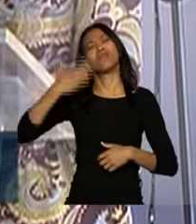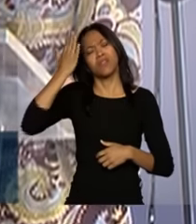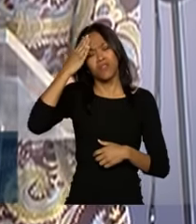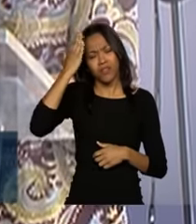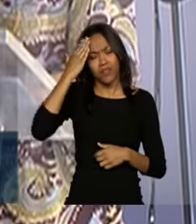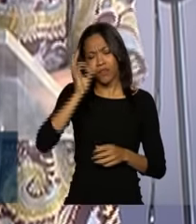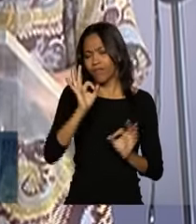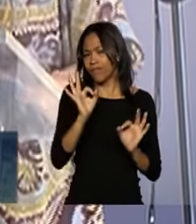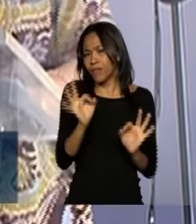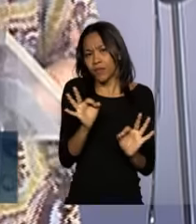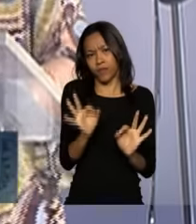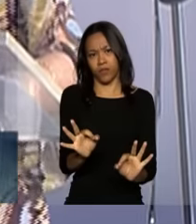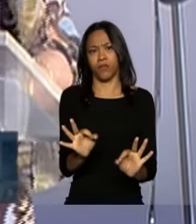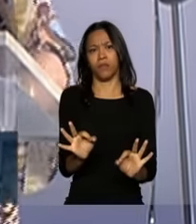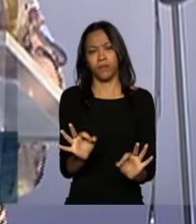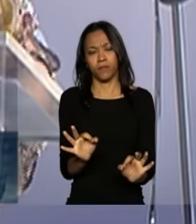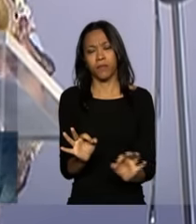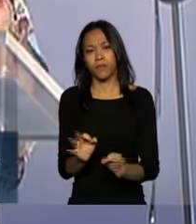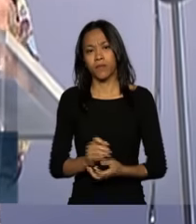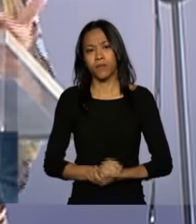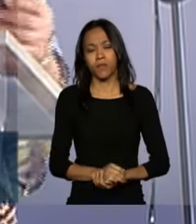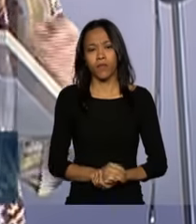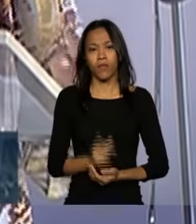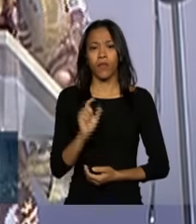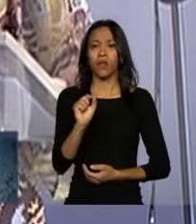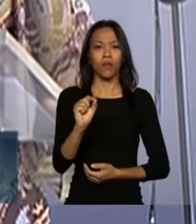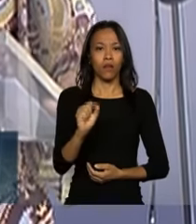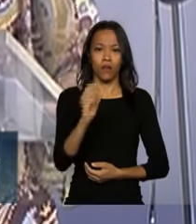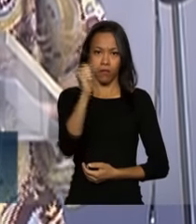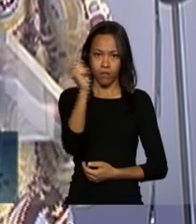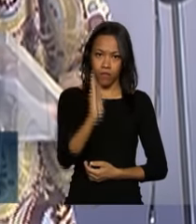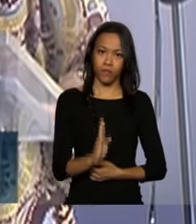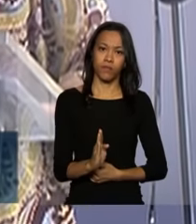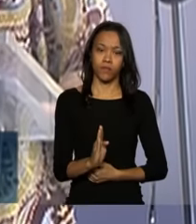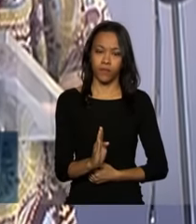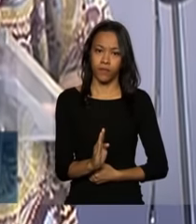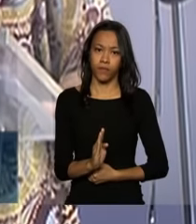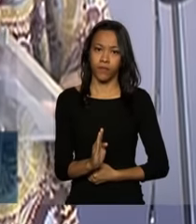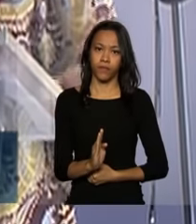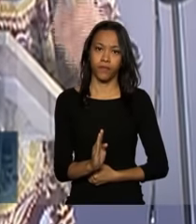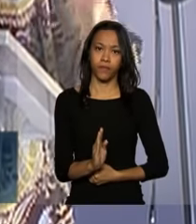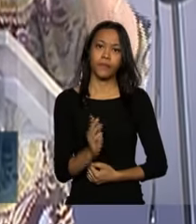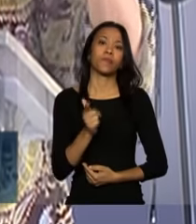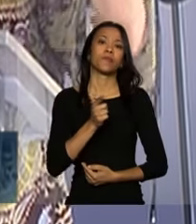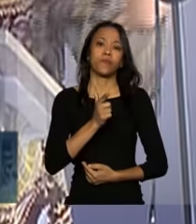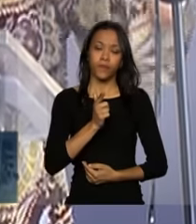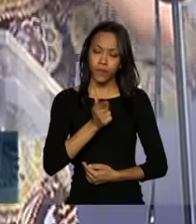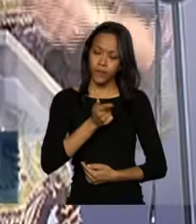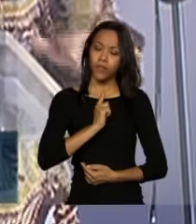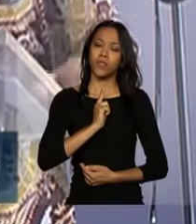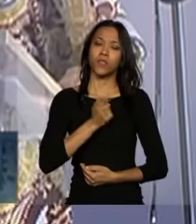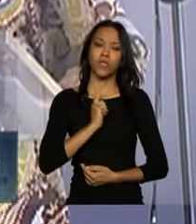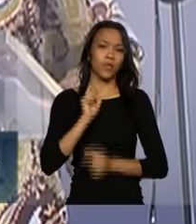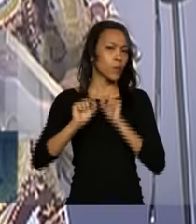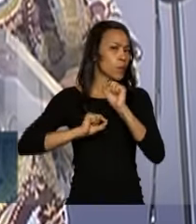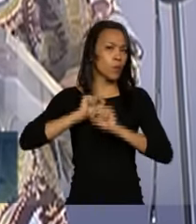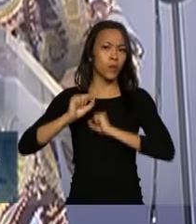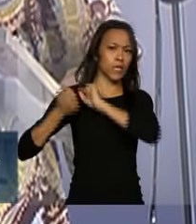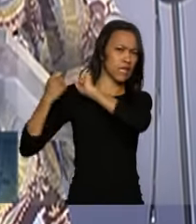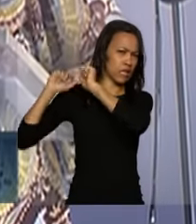perfeitamente que o Brasil tem toda uma